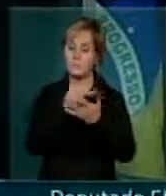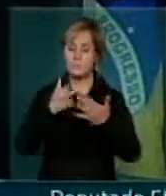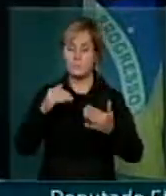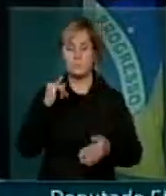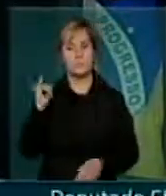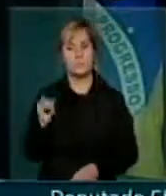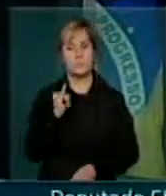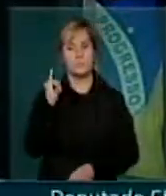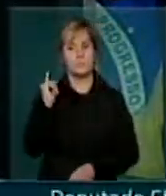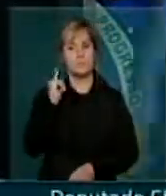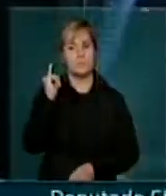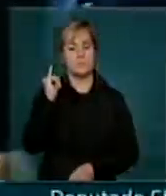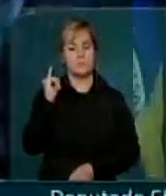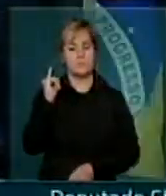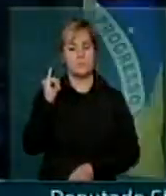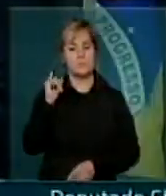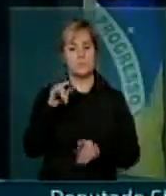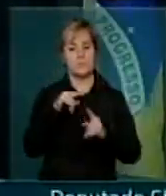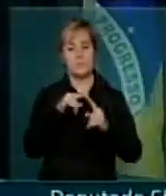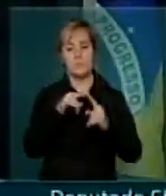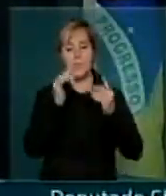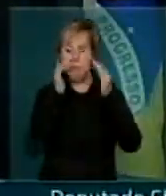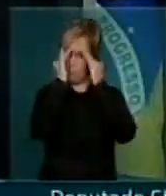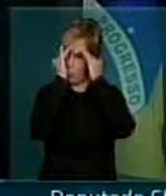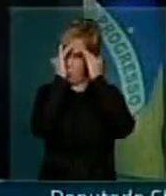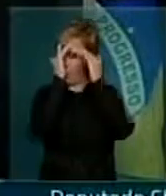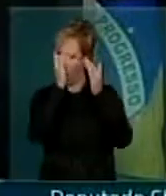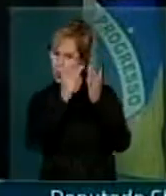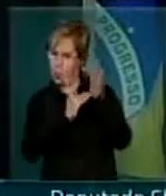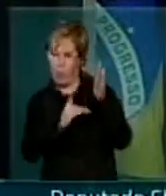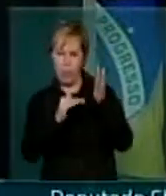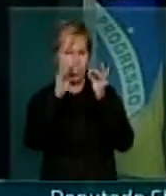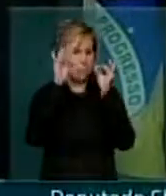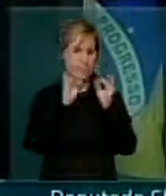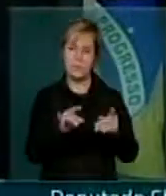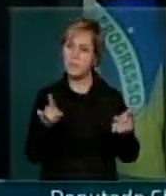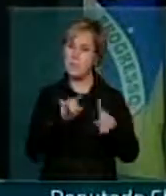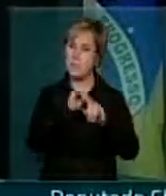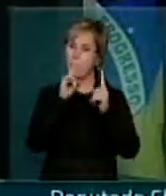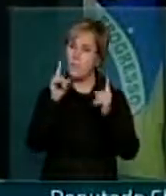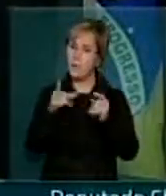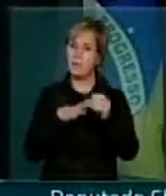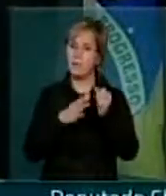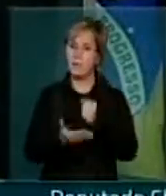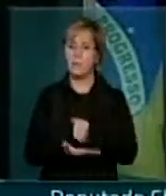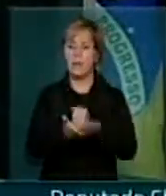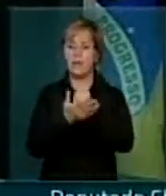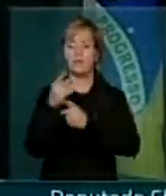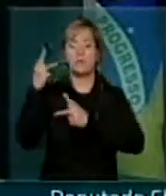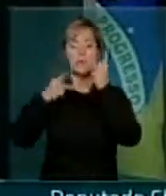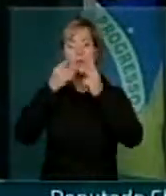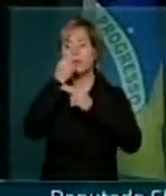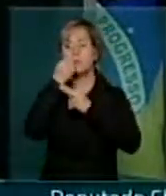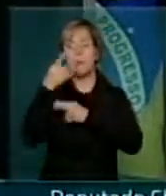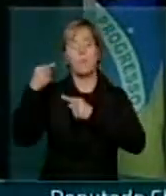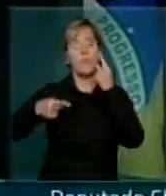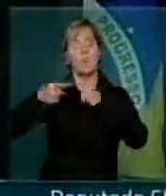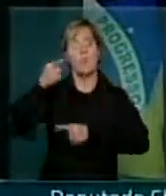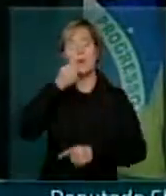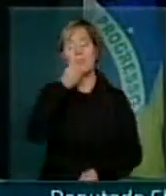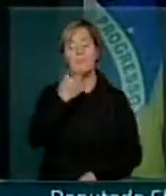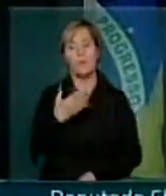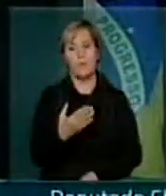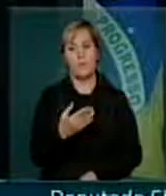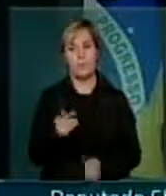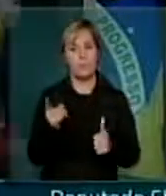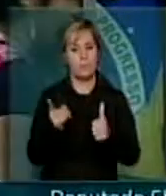fundamentais, sem nenhuma postura fundamentalista, mas fundamentados na boa política e na boa discussão. Em primeiro